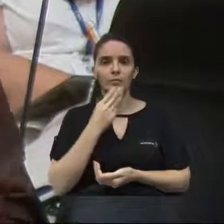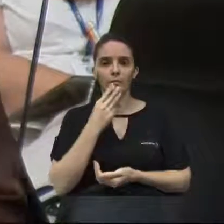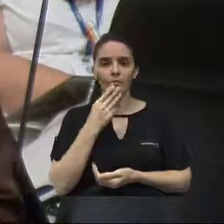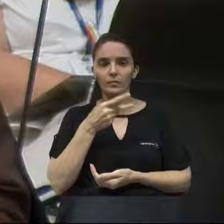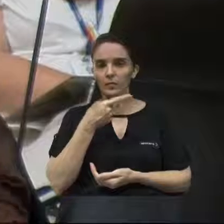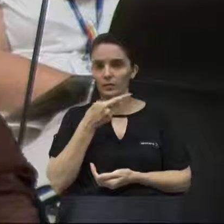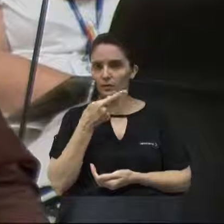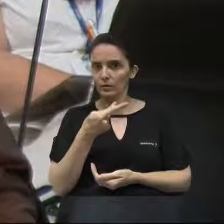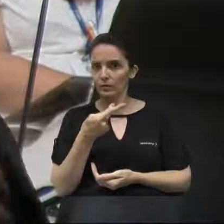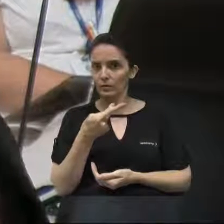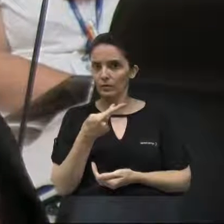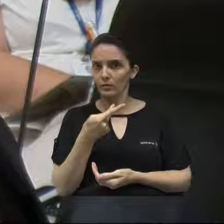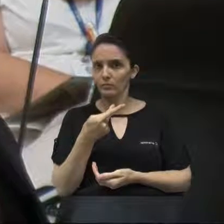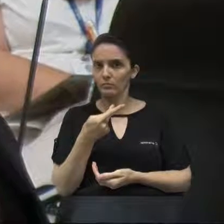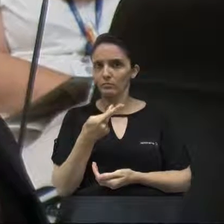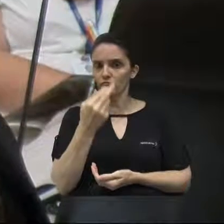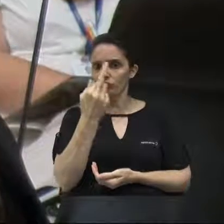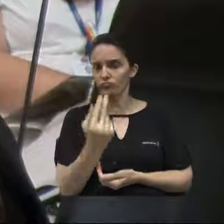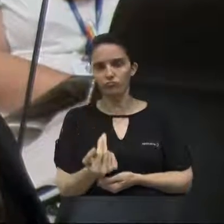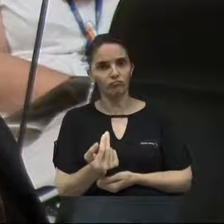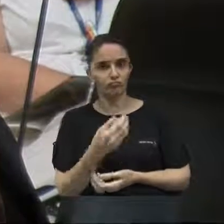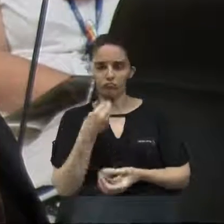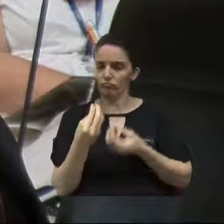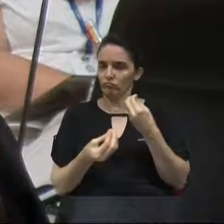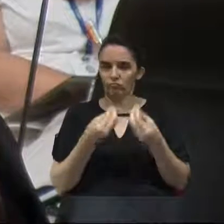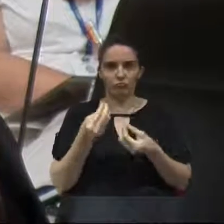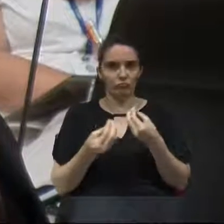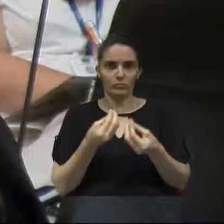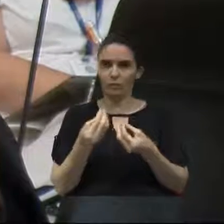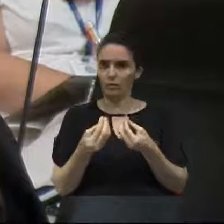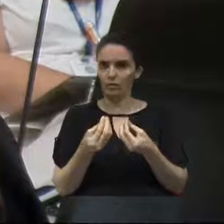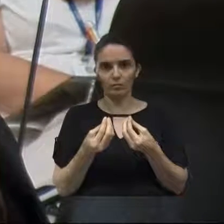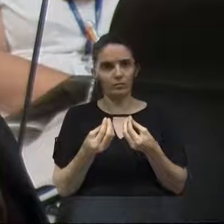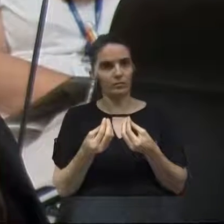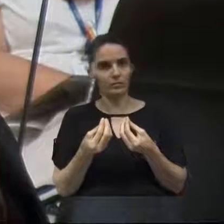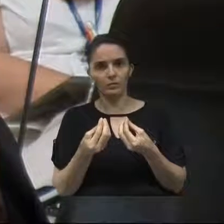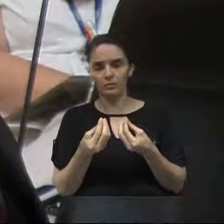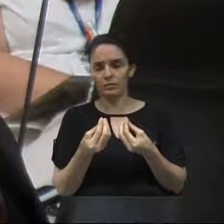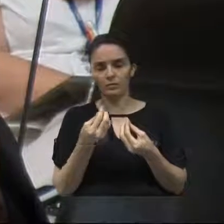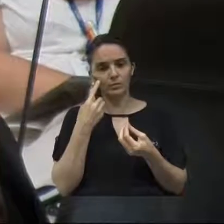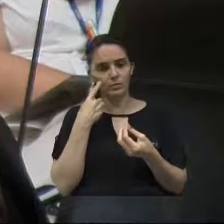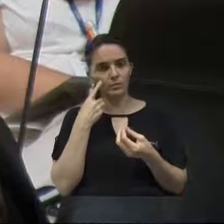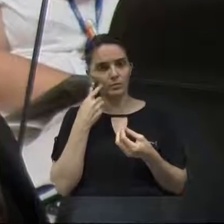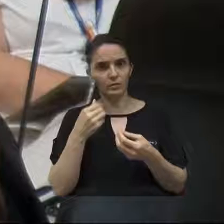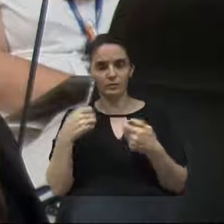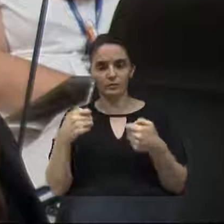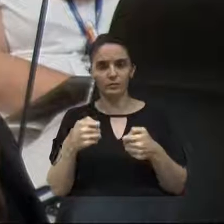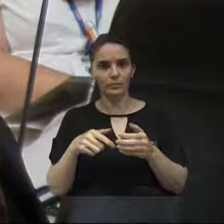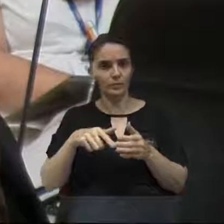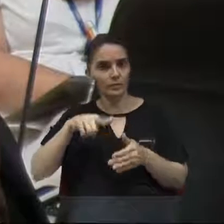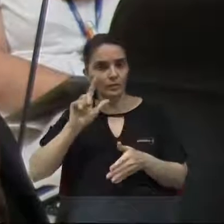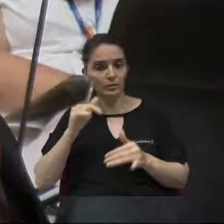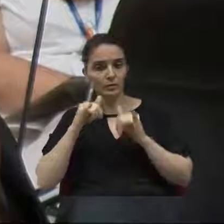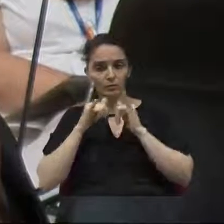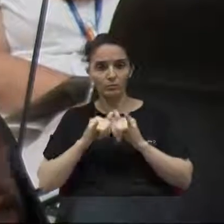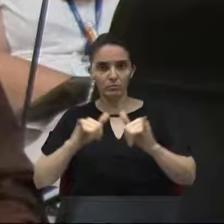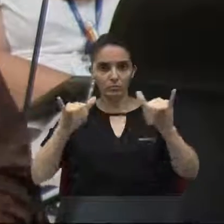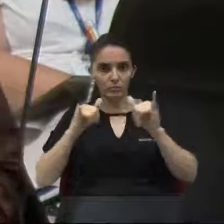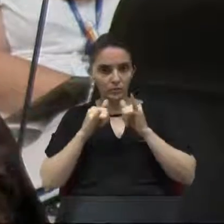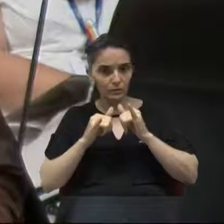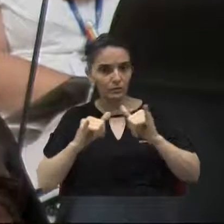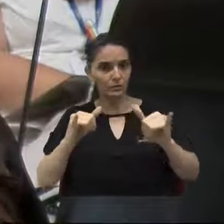né, desta forma, não dá para poder acompanhar sem antes mesmo ter uma divulgação,